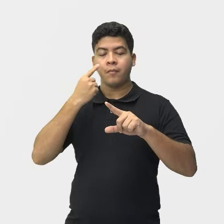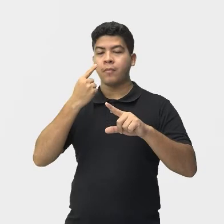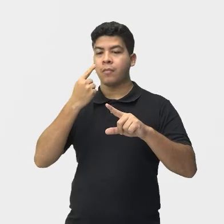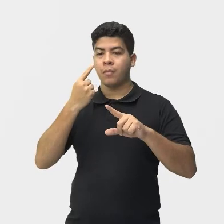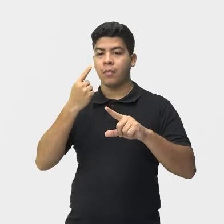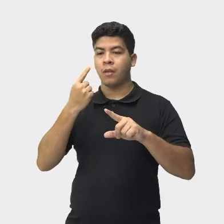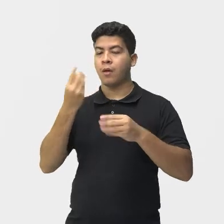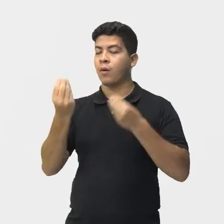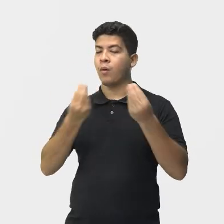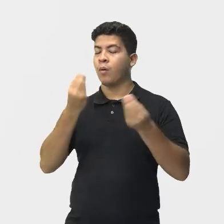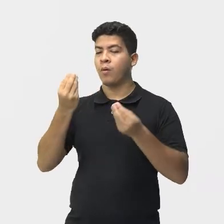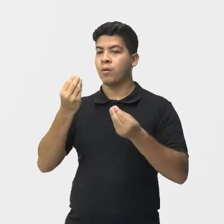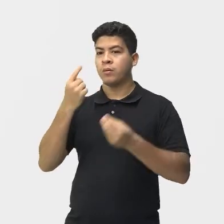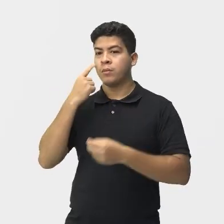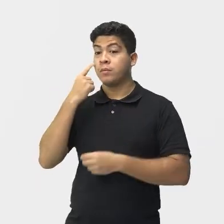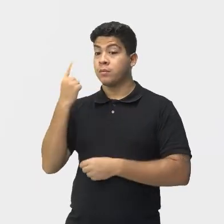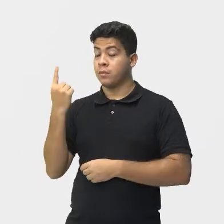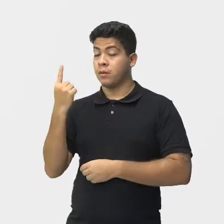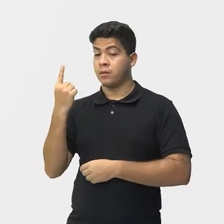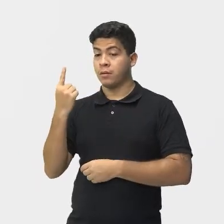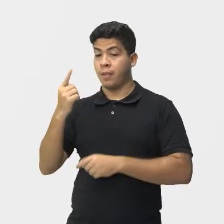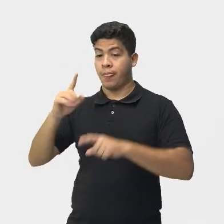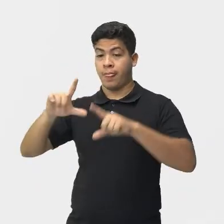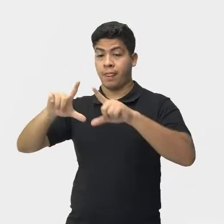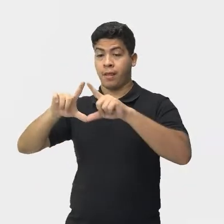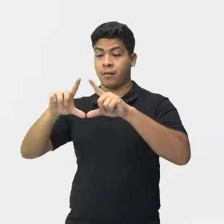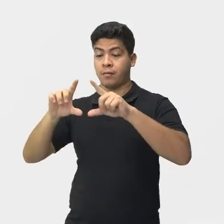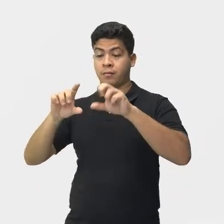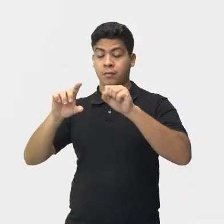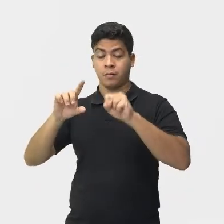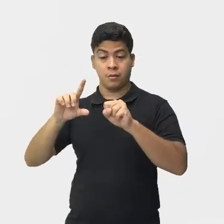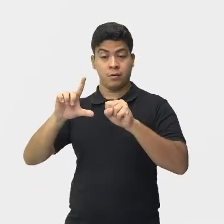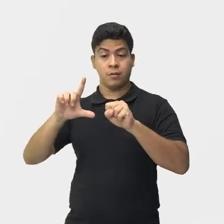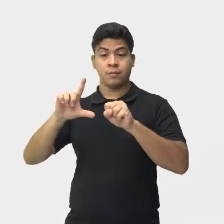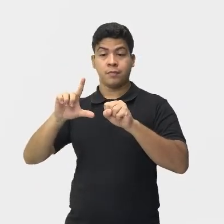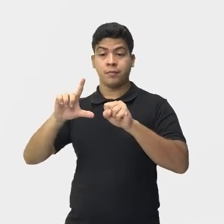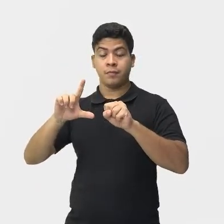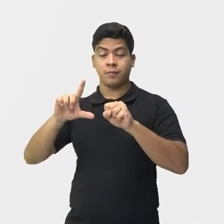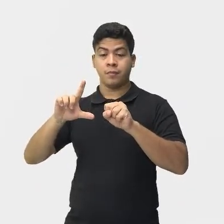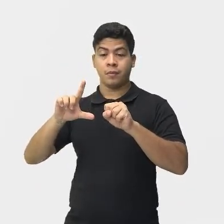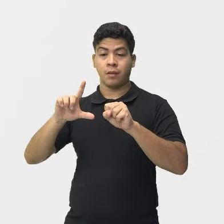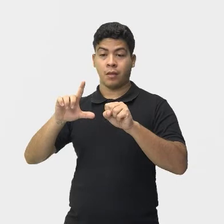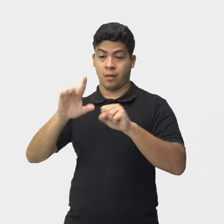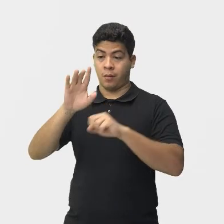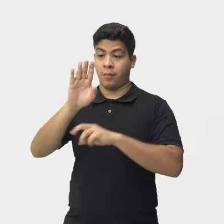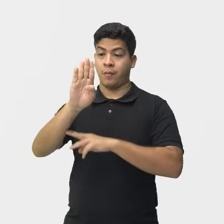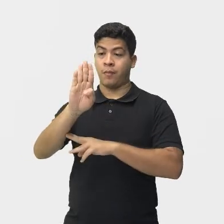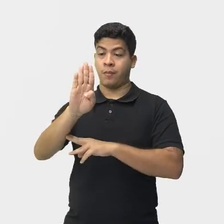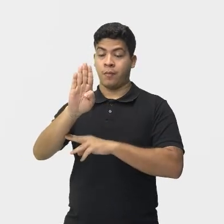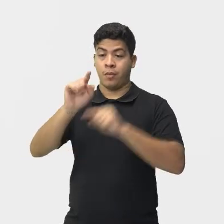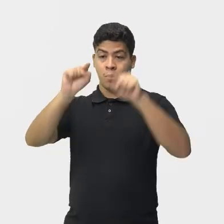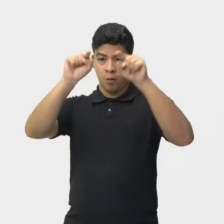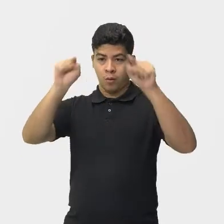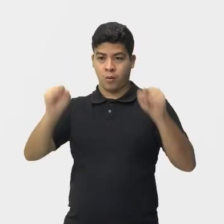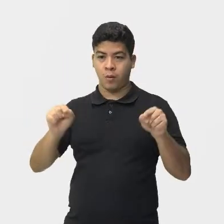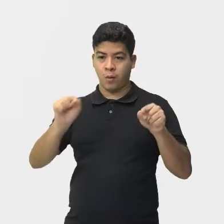é a área do trapézio, né? Porque nessa figura aqui, essa figura aqui que eu acabei de achuriar, essa figura ela